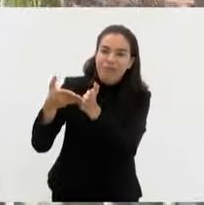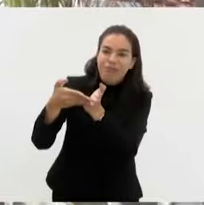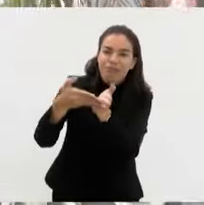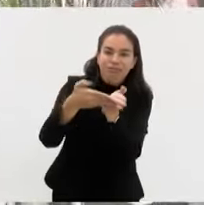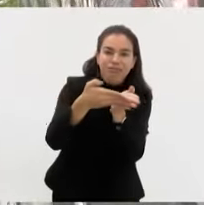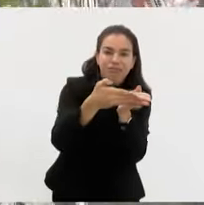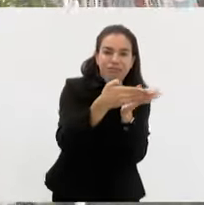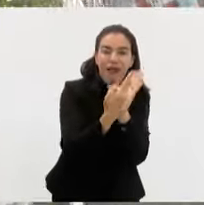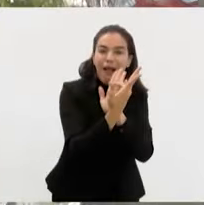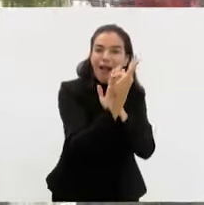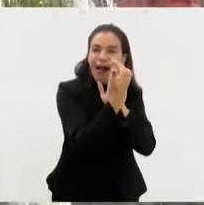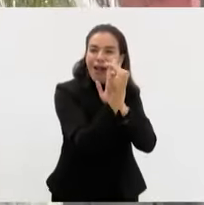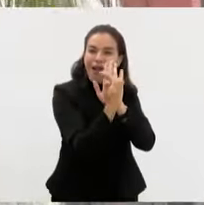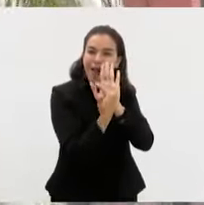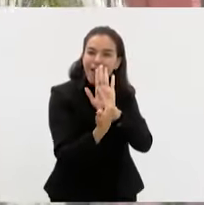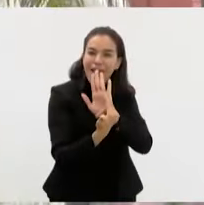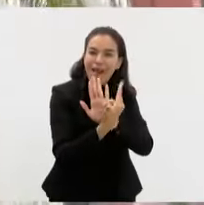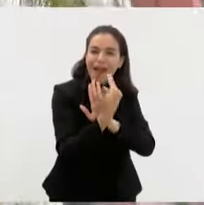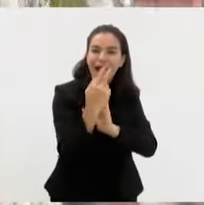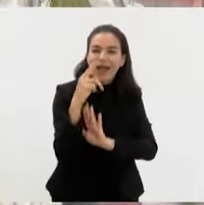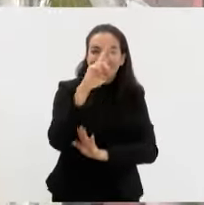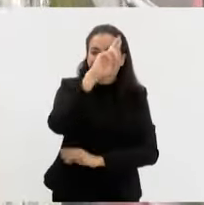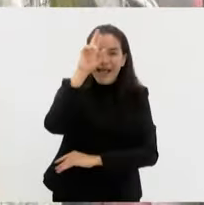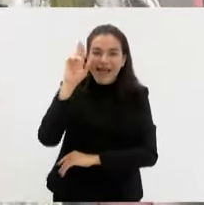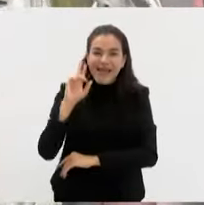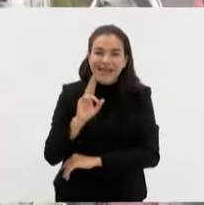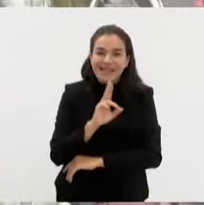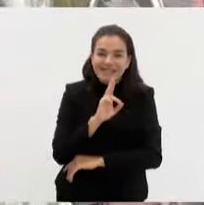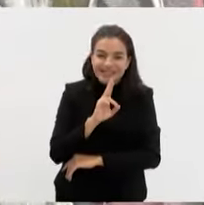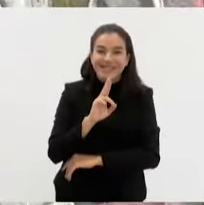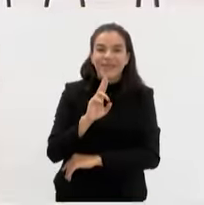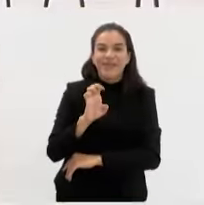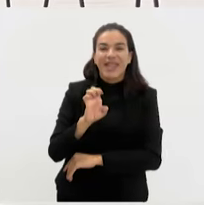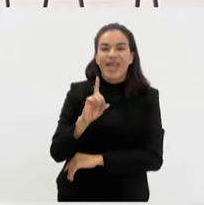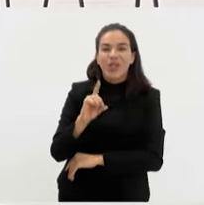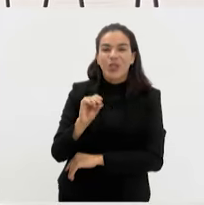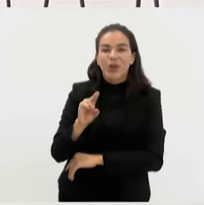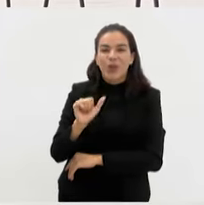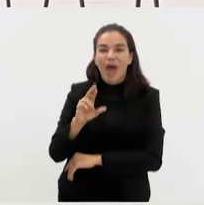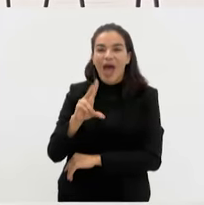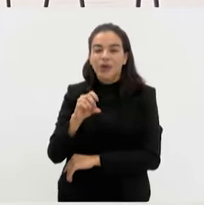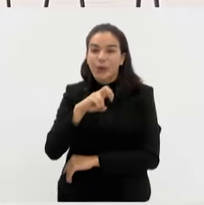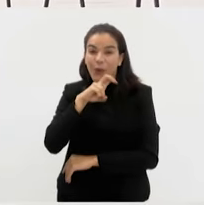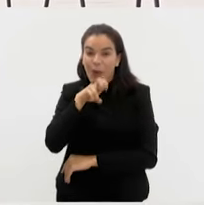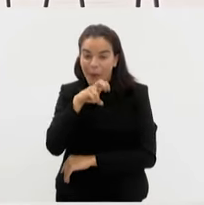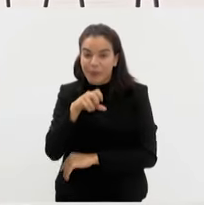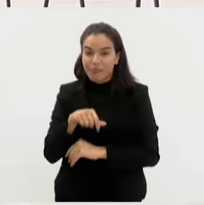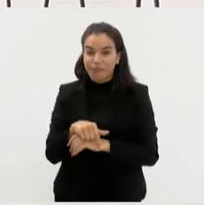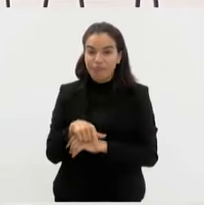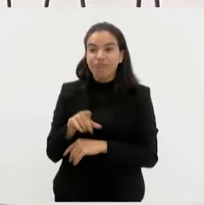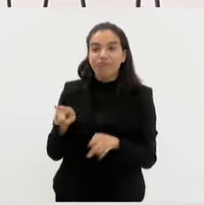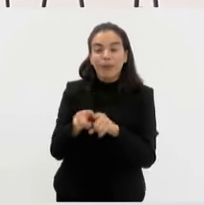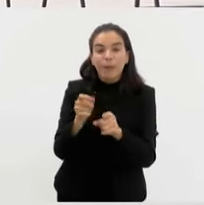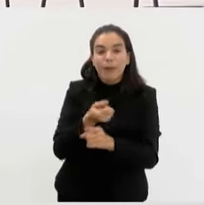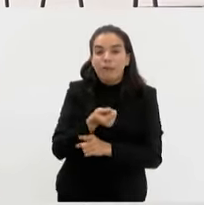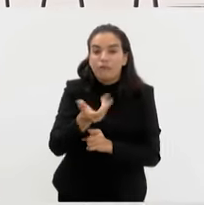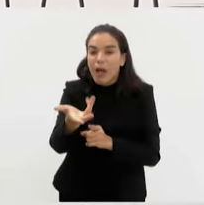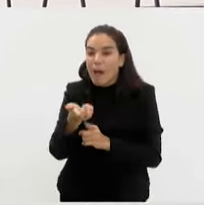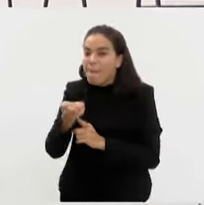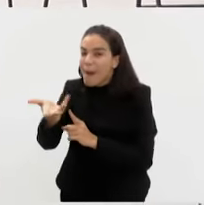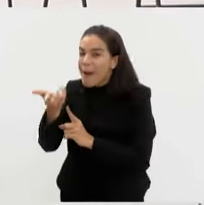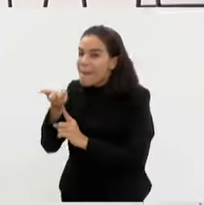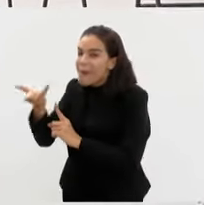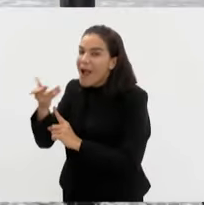embelezada pelo Mural das Etnias, do artista plástico Eduardo Cobra. Ao longo do percurso, foram disponibilizados pontos